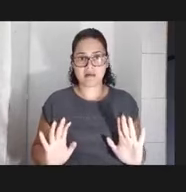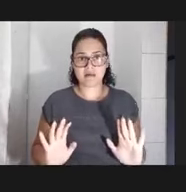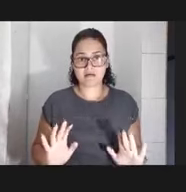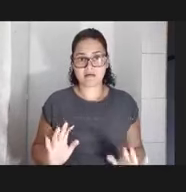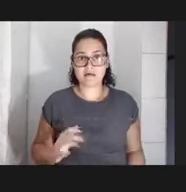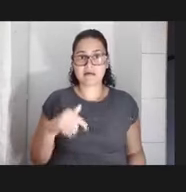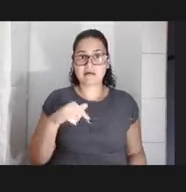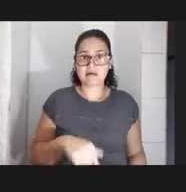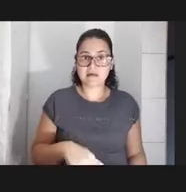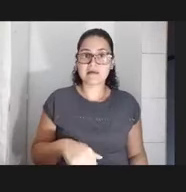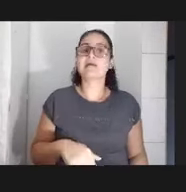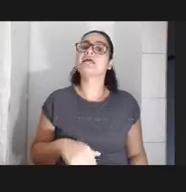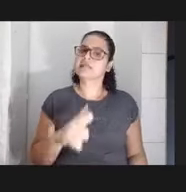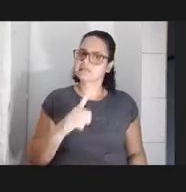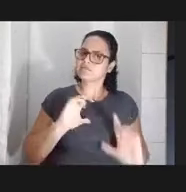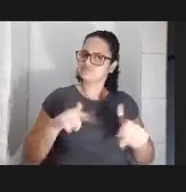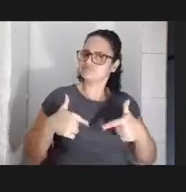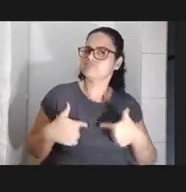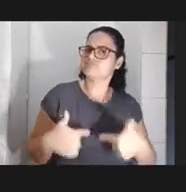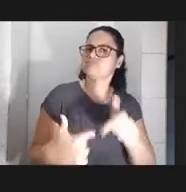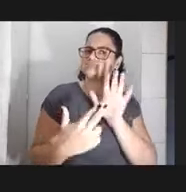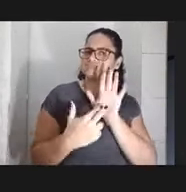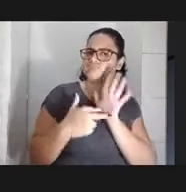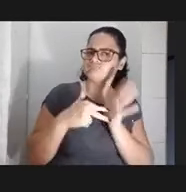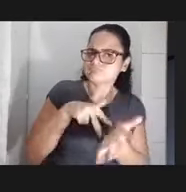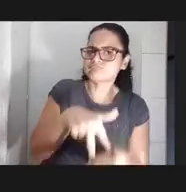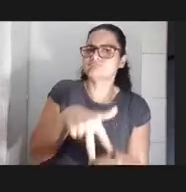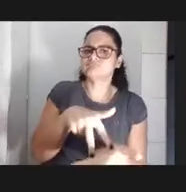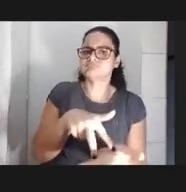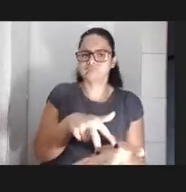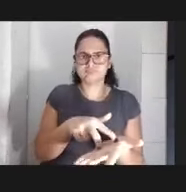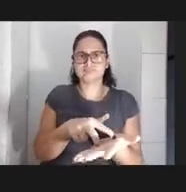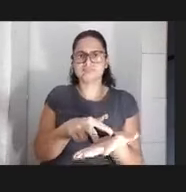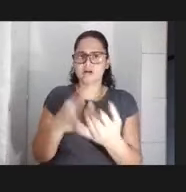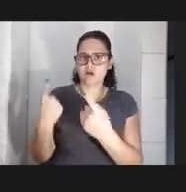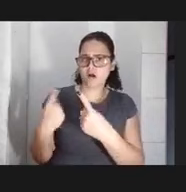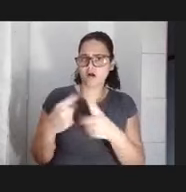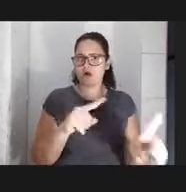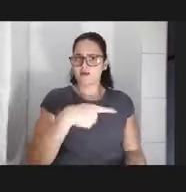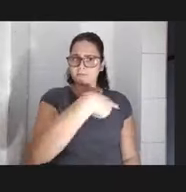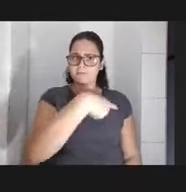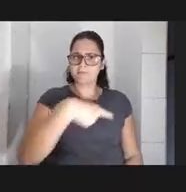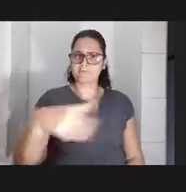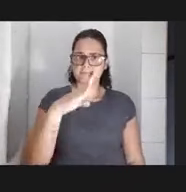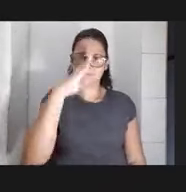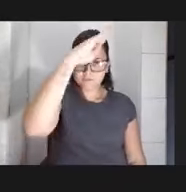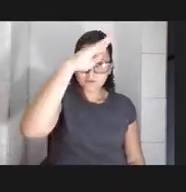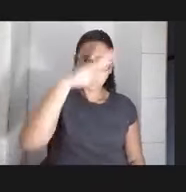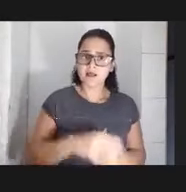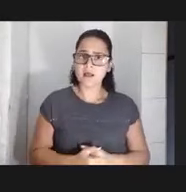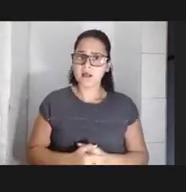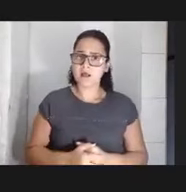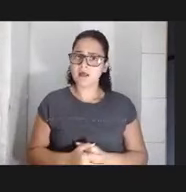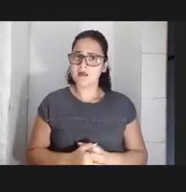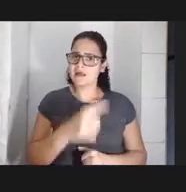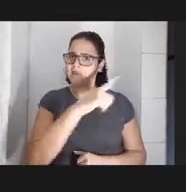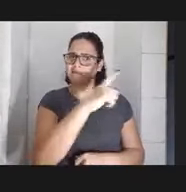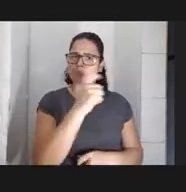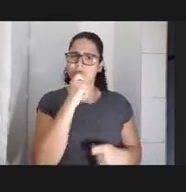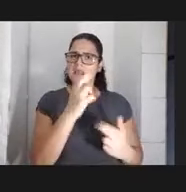peitado o presidente da República, né? Que age de uma forma extremamente irresponsável,